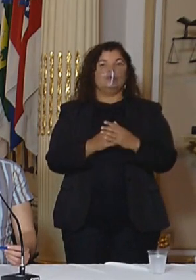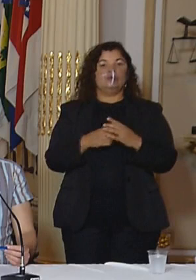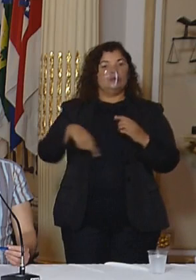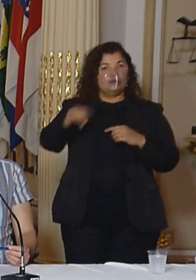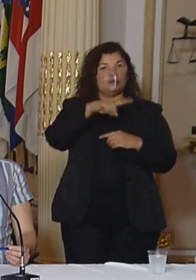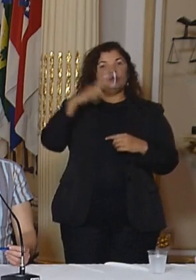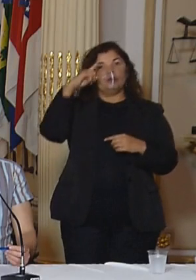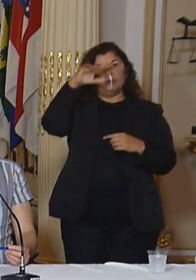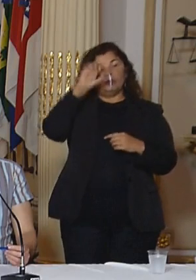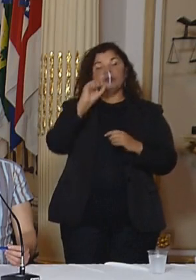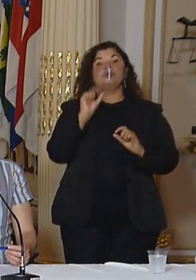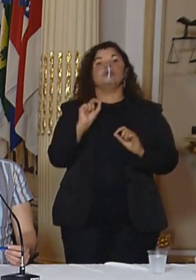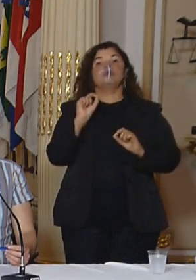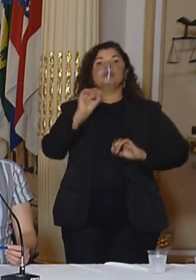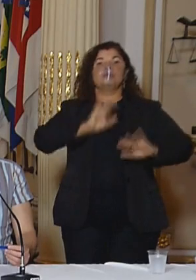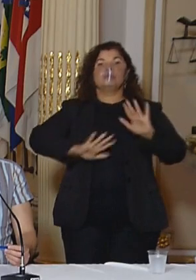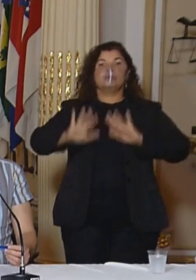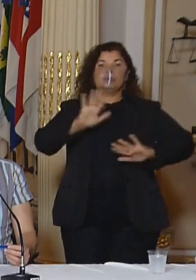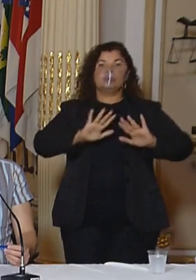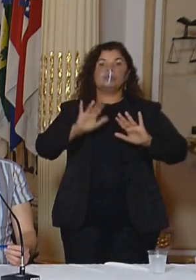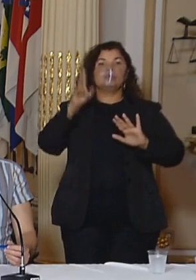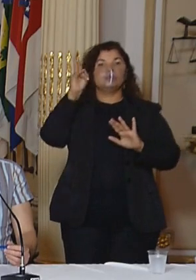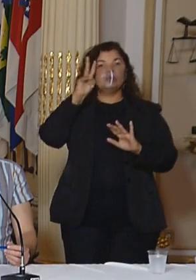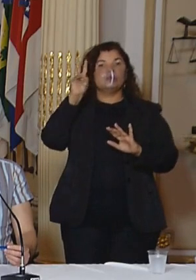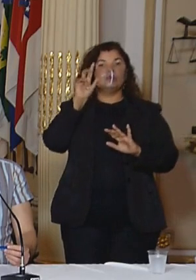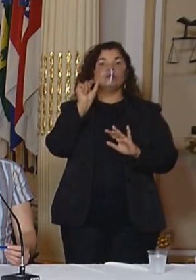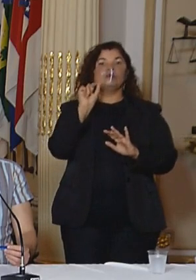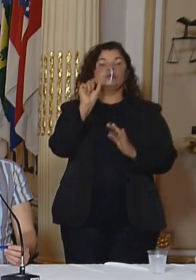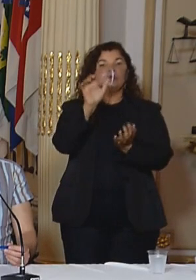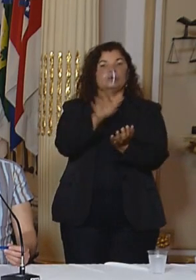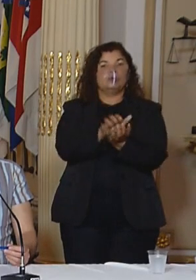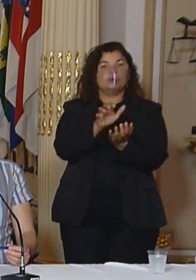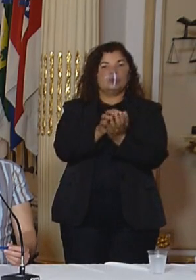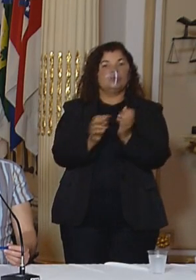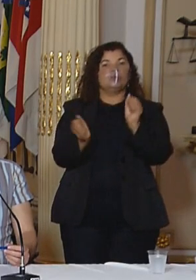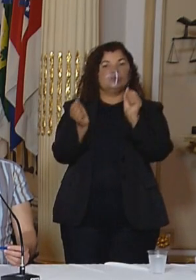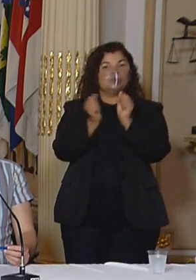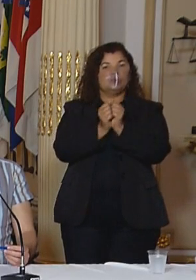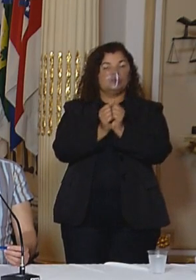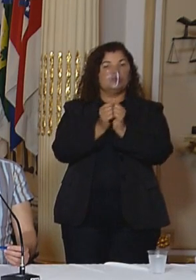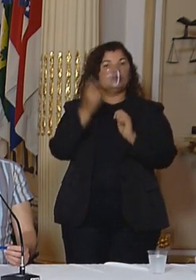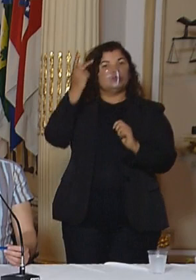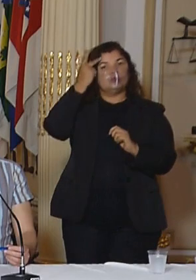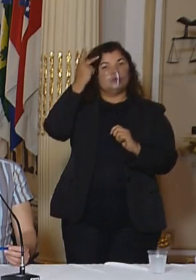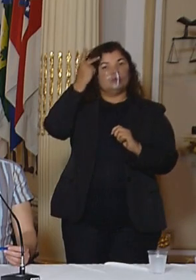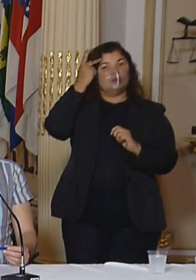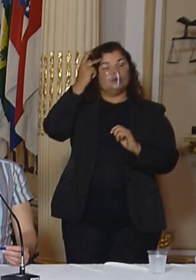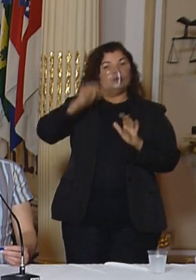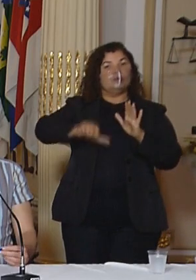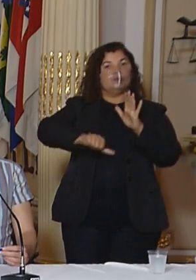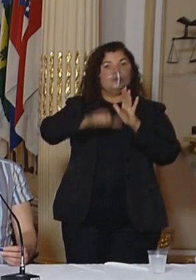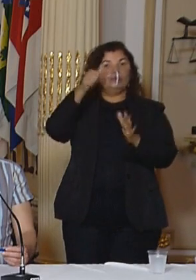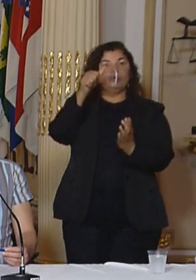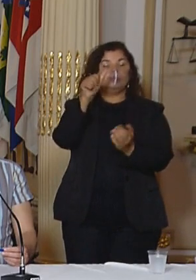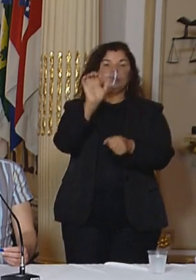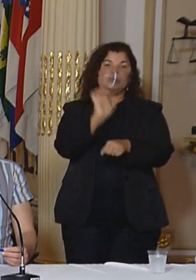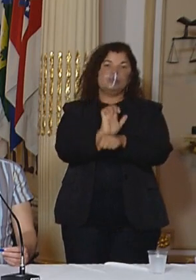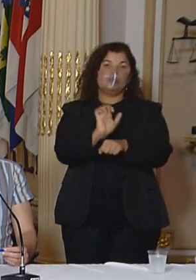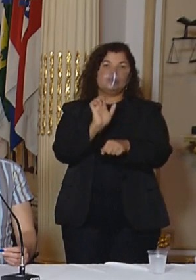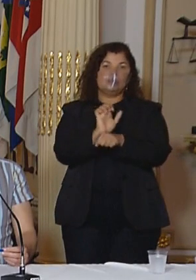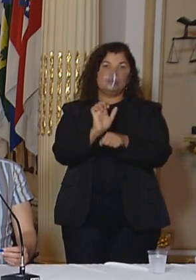esse cuidado, é preciso lembrar que Pernambuco, juntamente com São Paulo, foi o primeiro estado a adotar algum tipo de